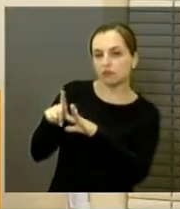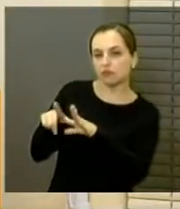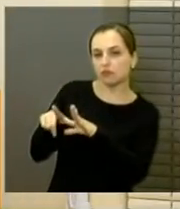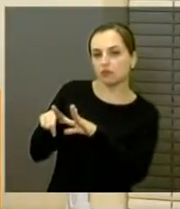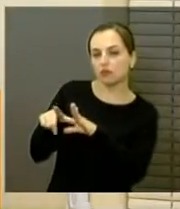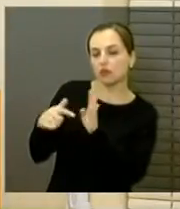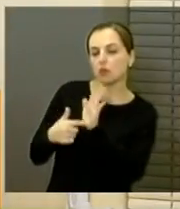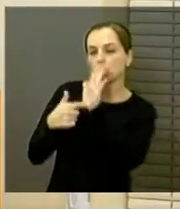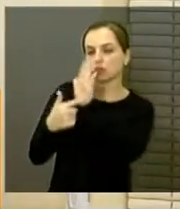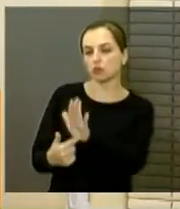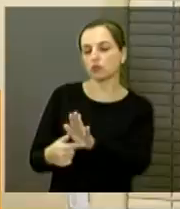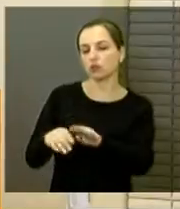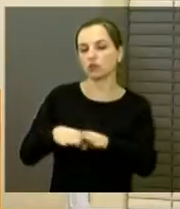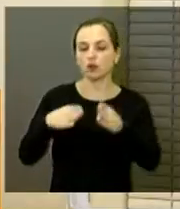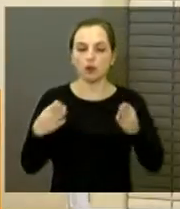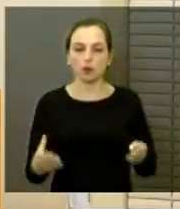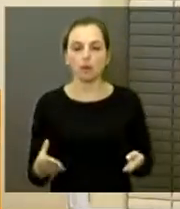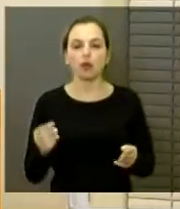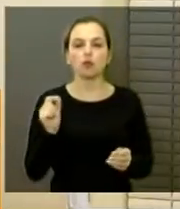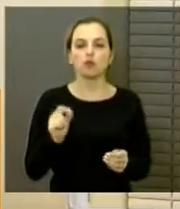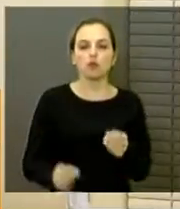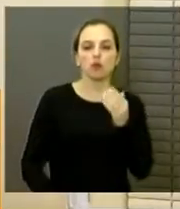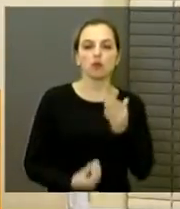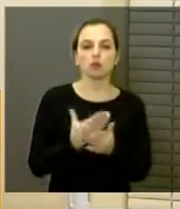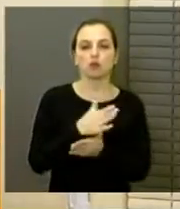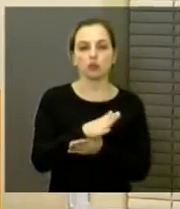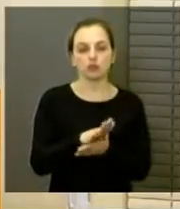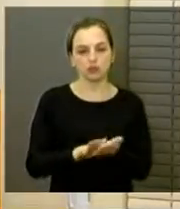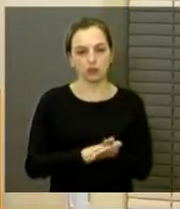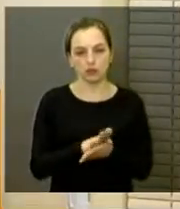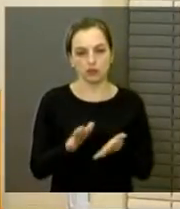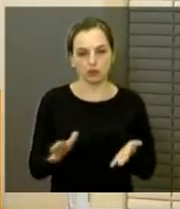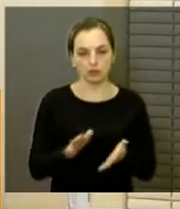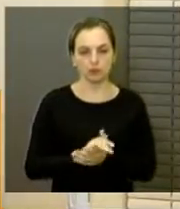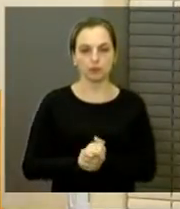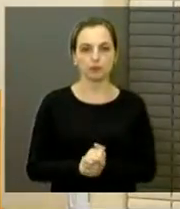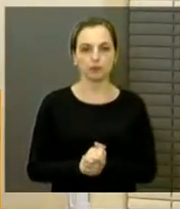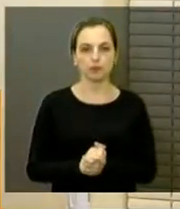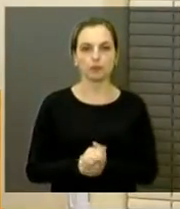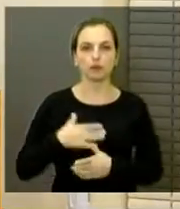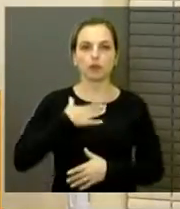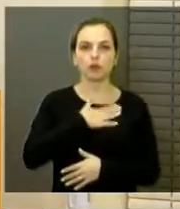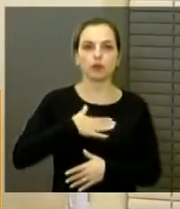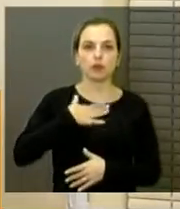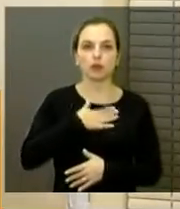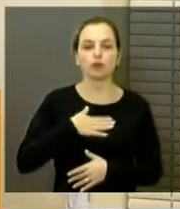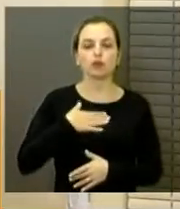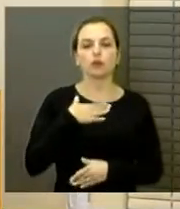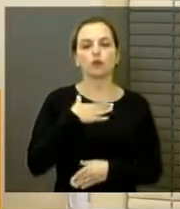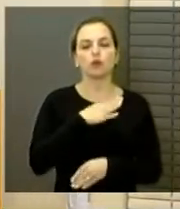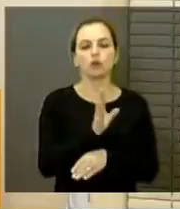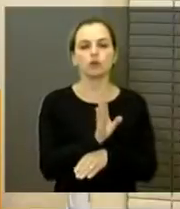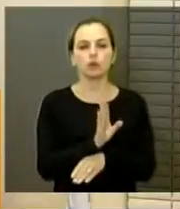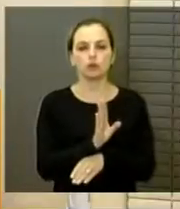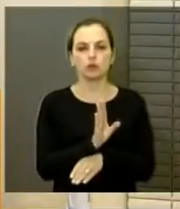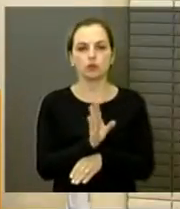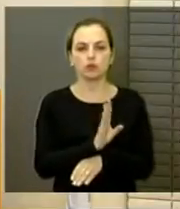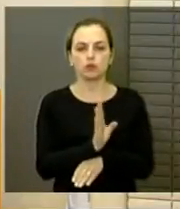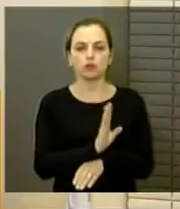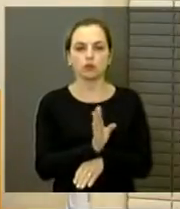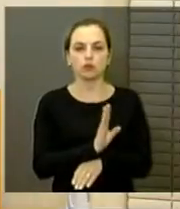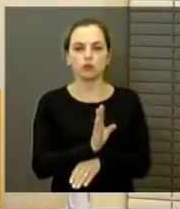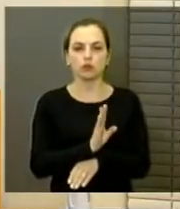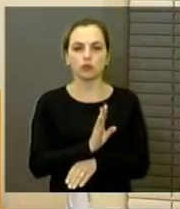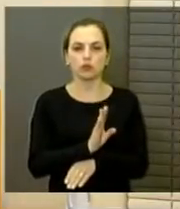que essas pontes caíram para que não venha acontecer acidente. Mas eu gostaria que o assessor de imagem colocasse